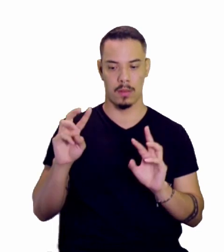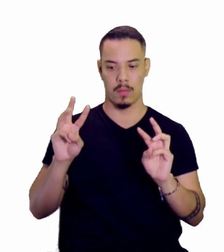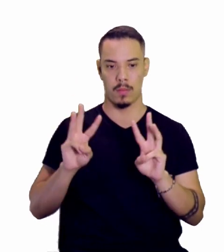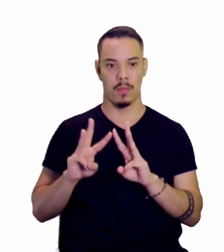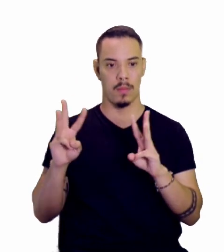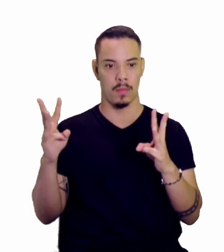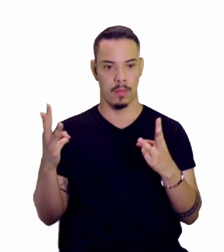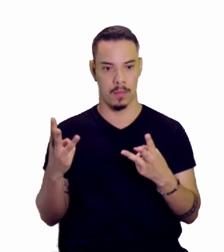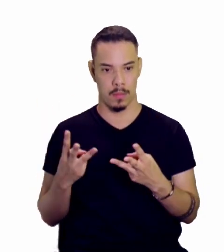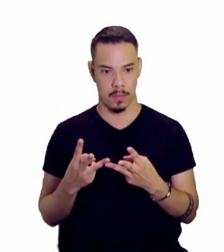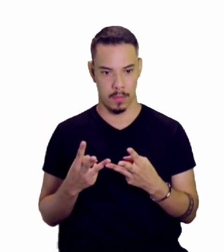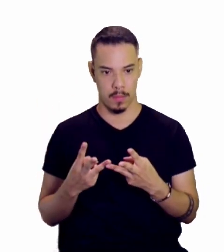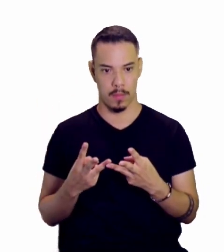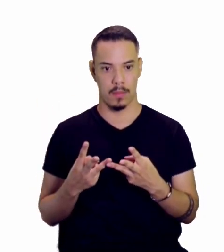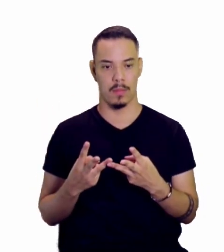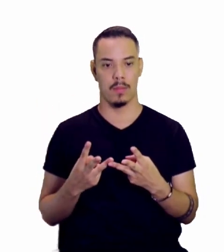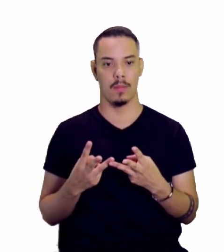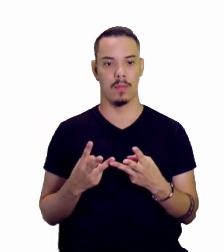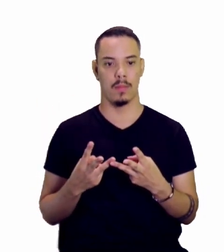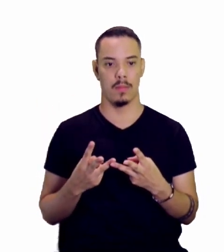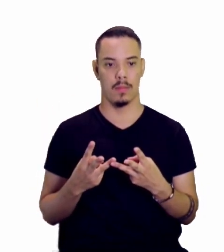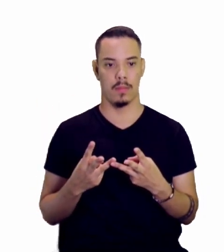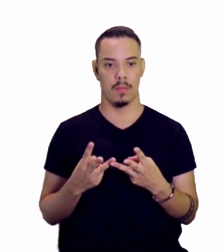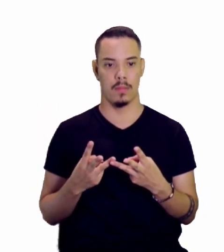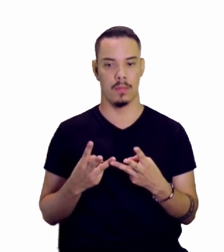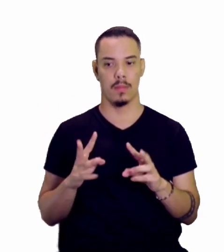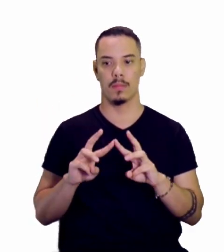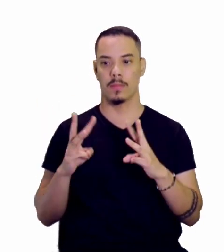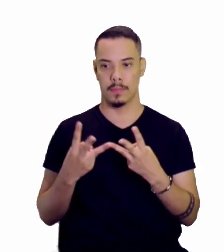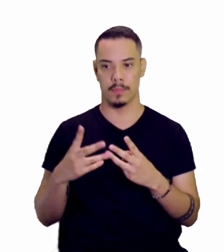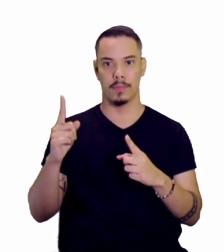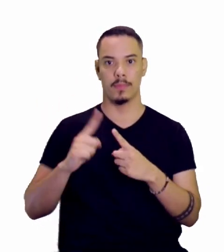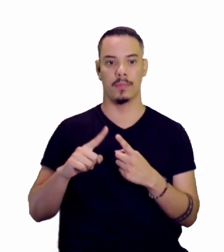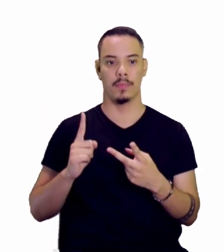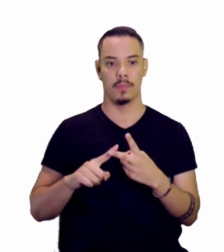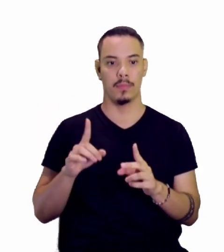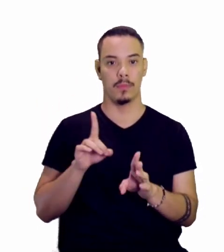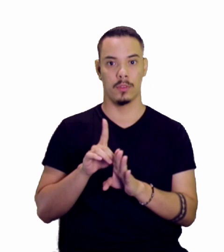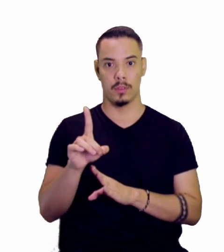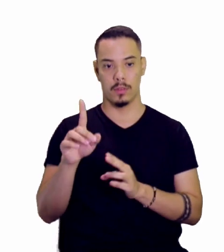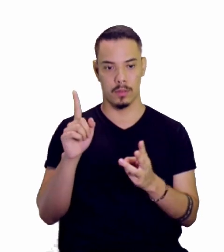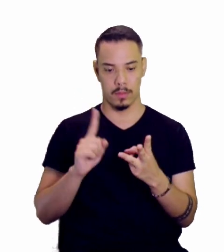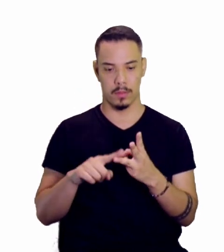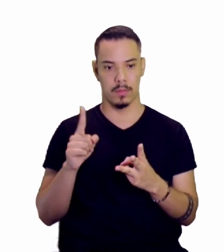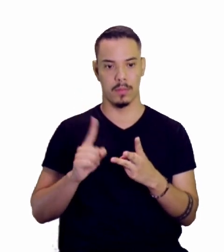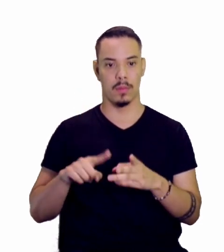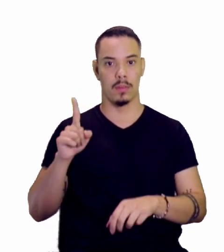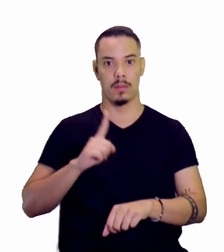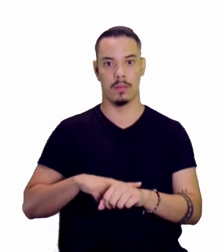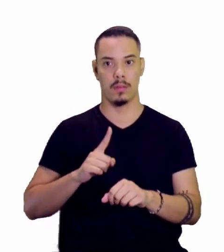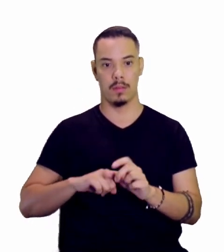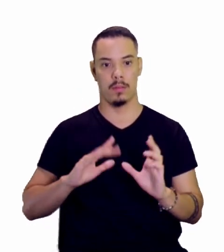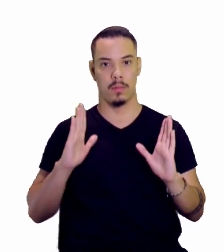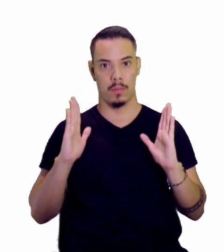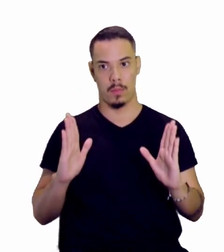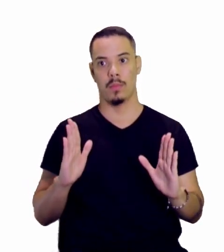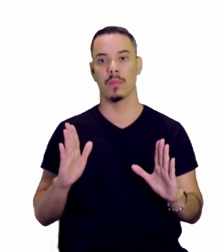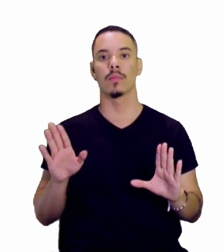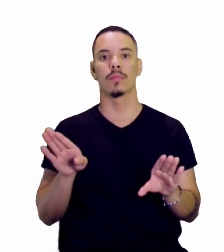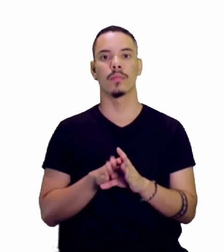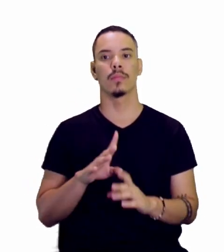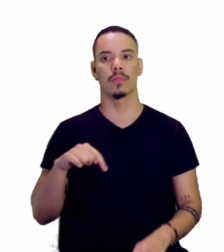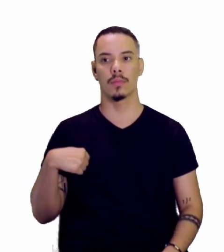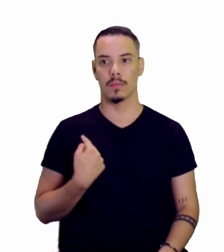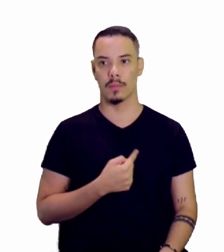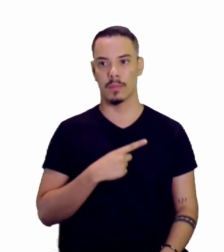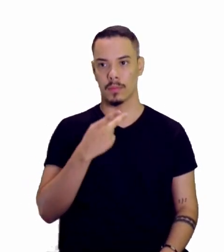massa que vai sofrer um deslocamento, né? Então ele vai percorrer uma certa distância. E isso vai ocorrer no intervalo de tempo. E a partir daí a gente montou nosso